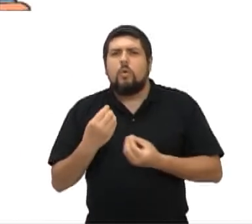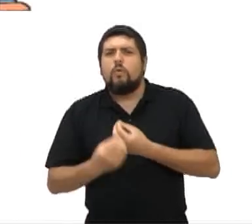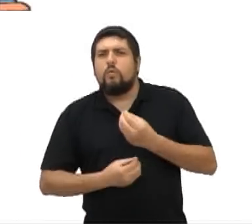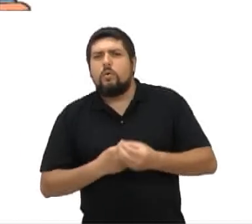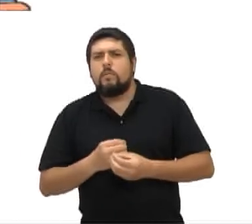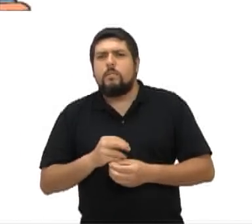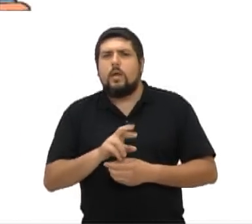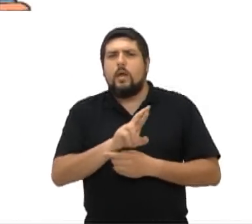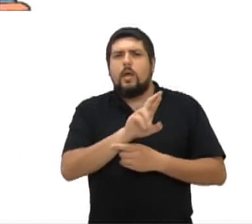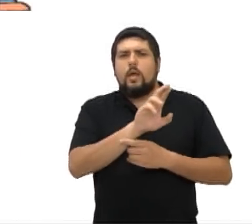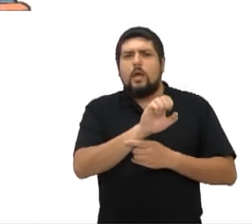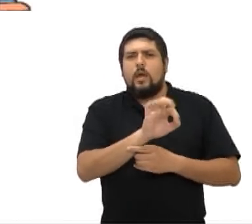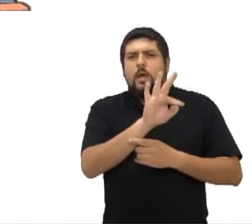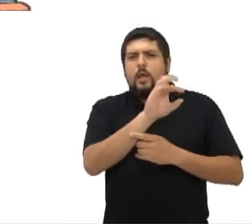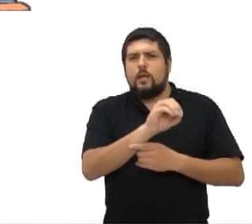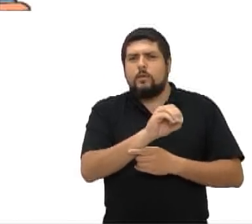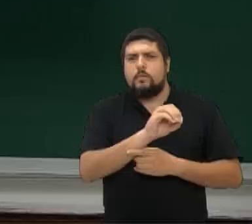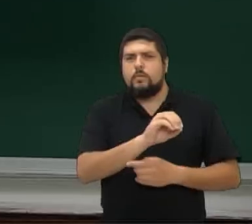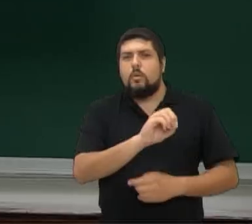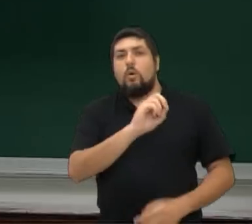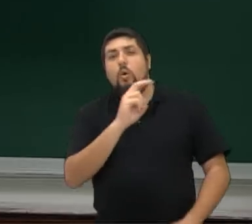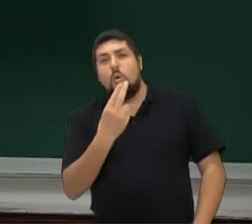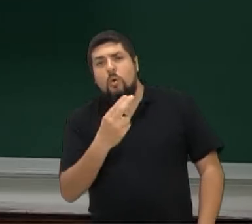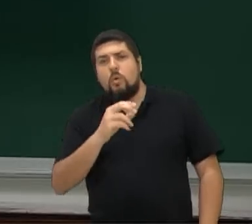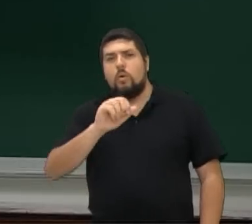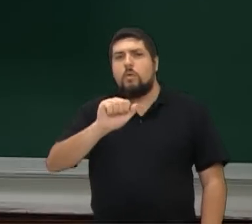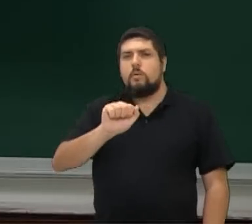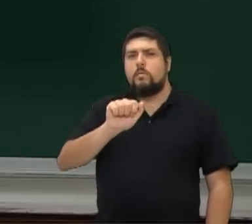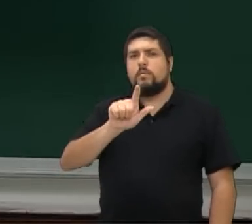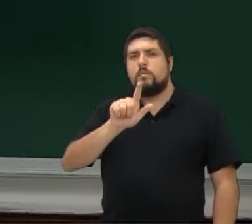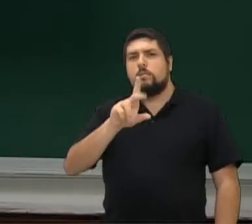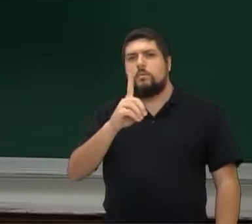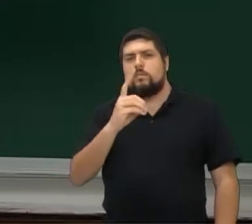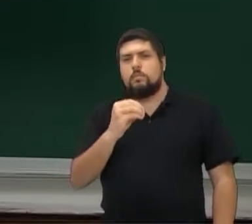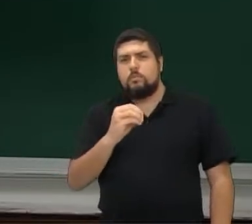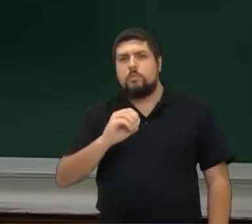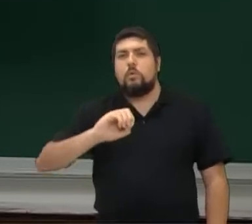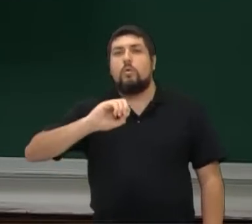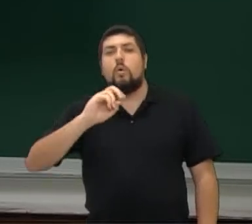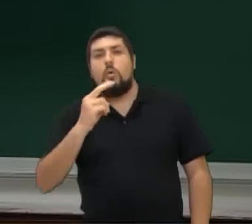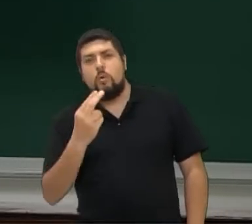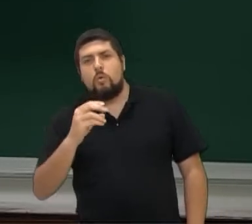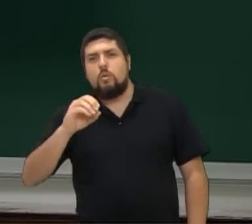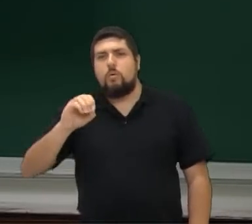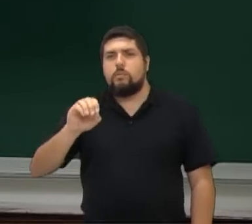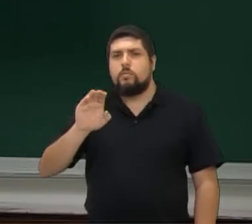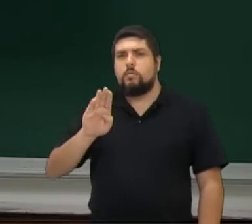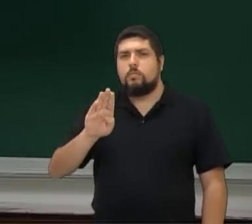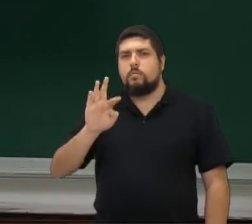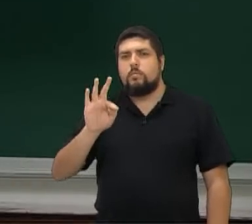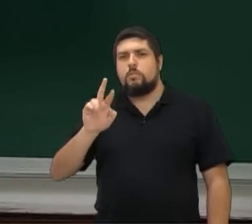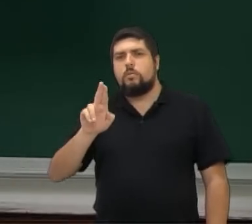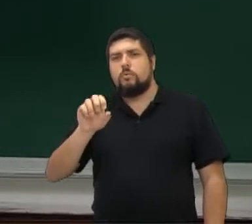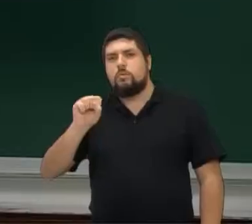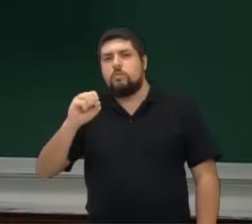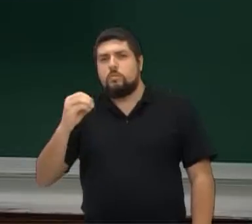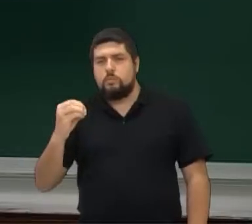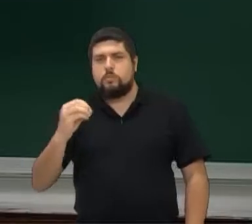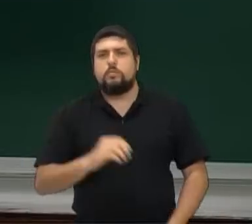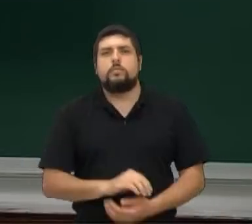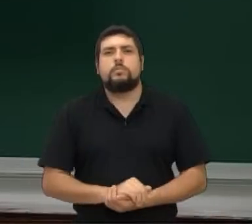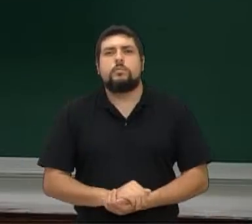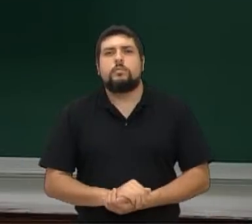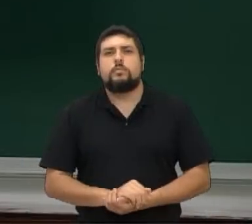agudos e obtusos. Então aqui, vocês têm aqui 5 figurinhas, tá? Representando